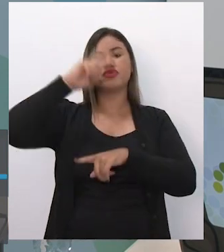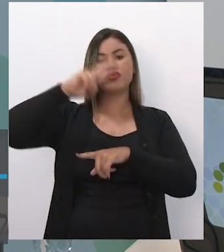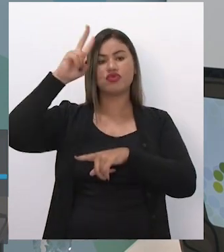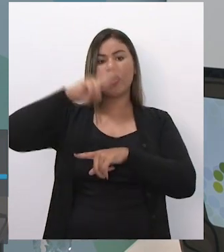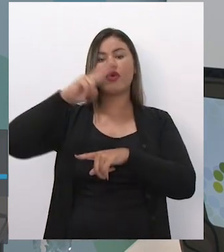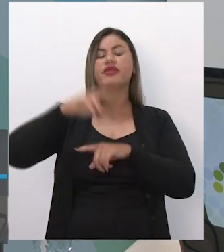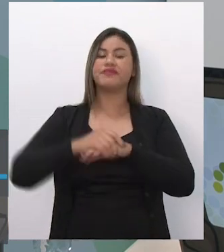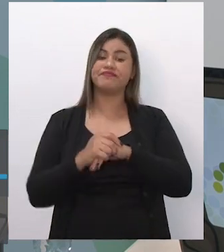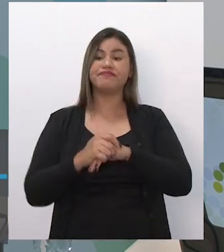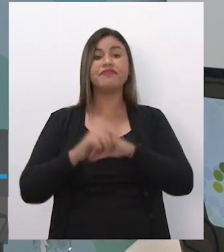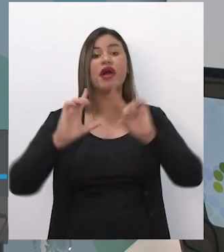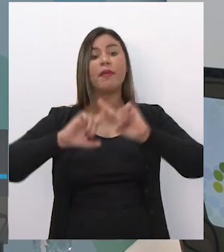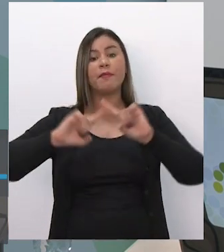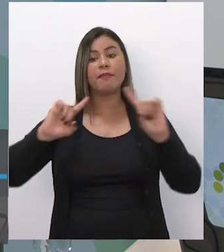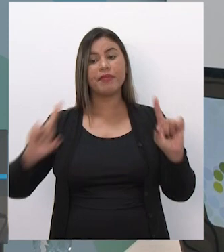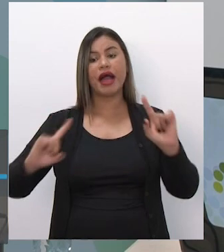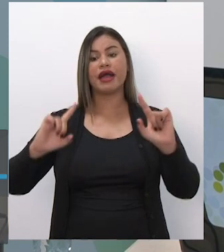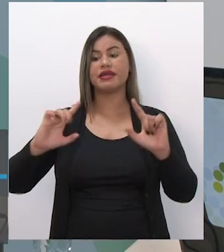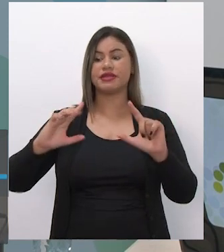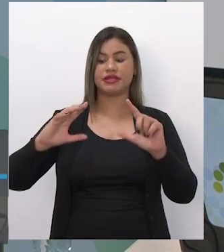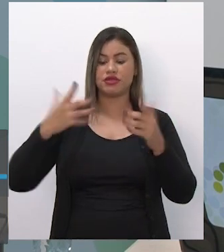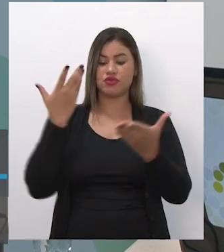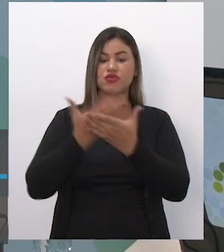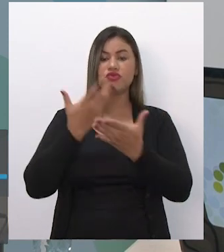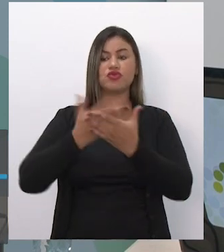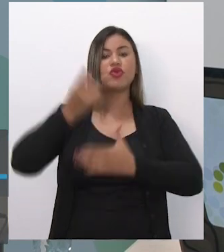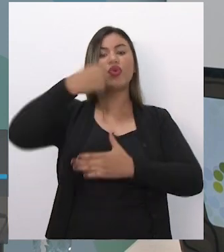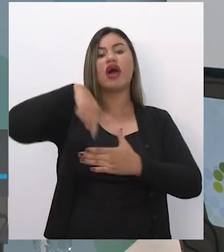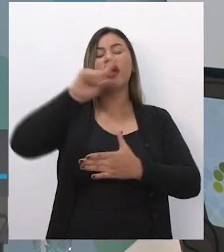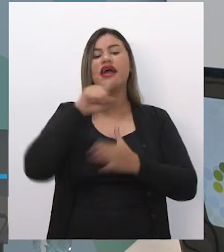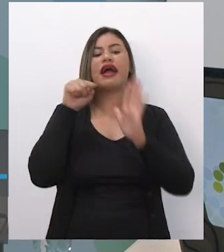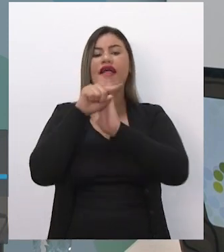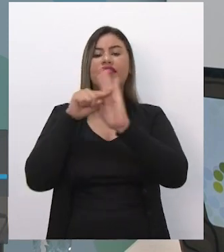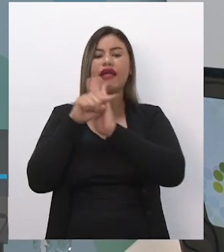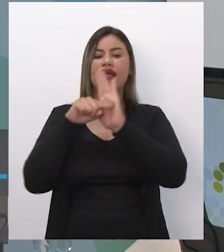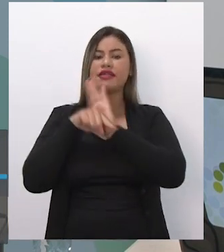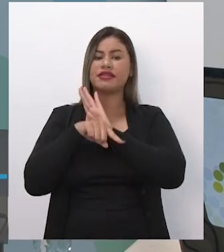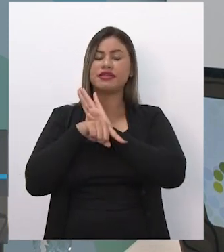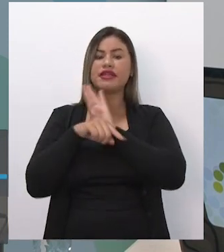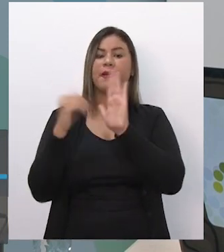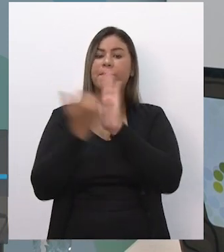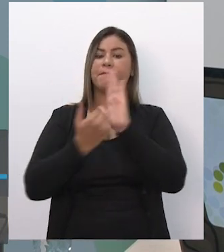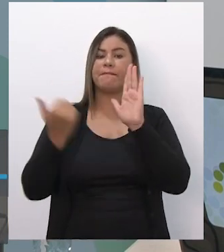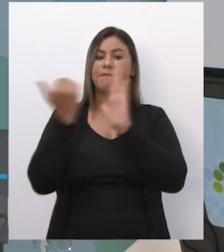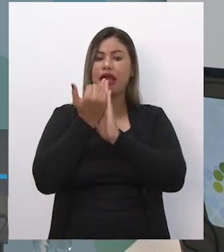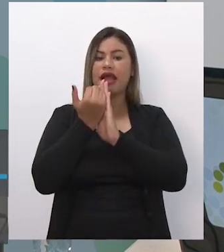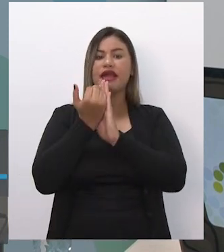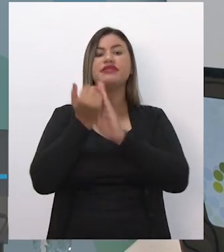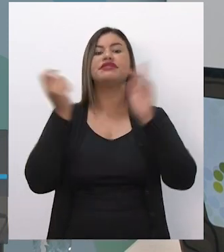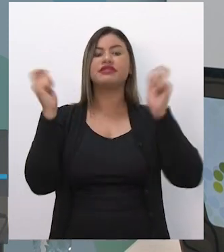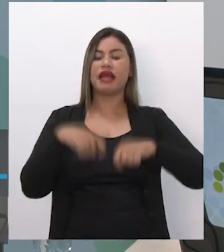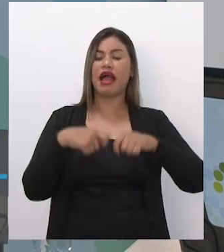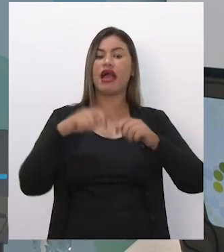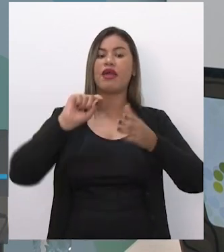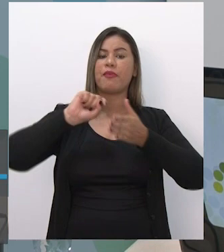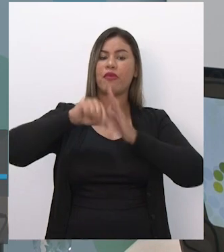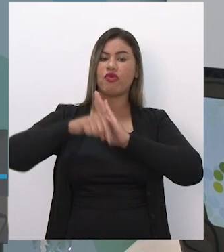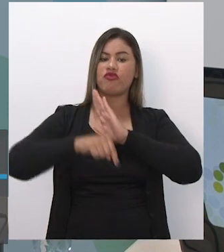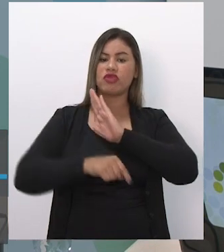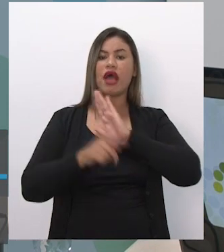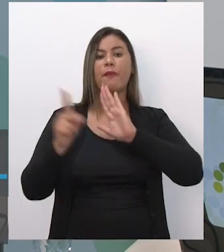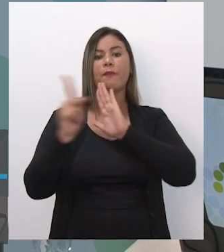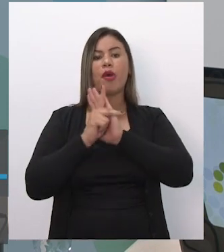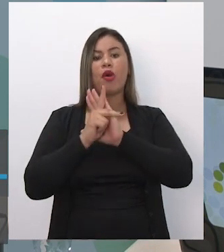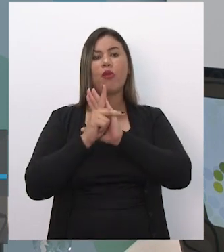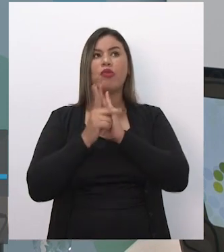né? Mas no desdobramento a gente vai acabar analisando um pouquinho mais sobre isso e se aprofundar principalmente em relação